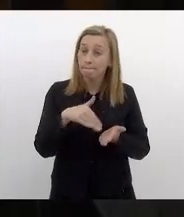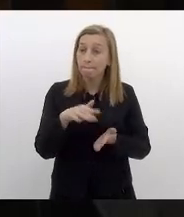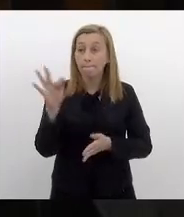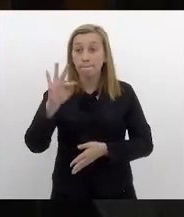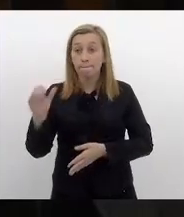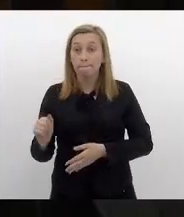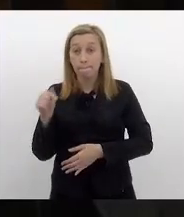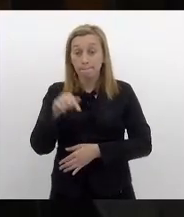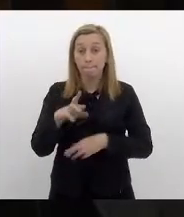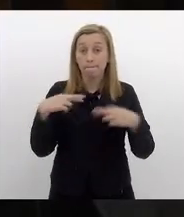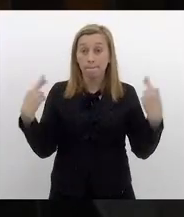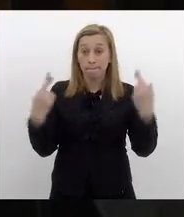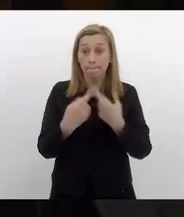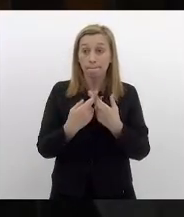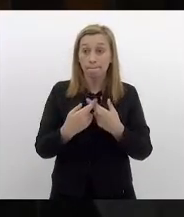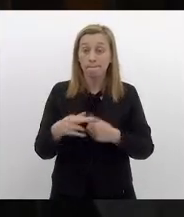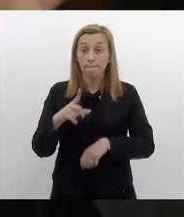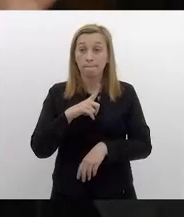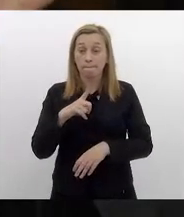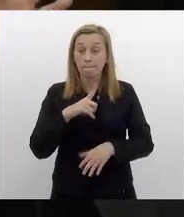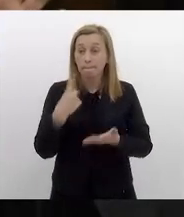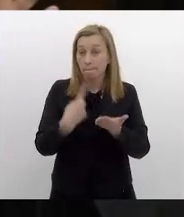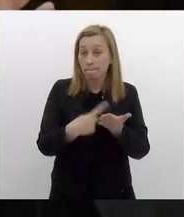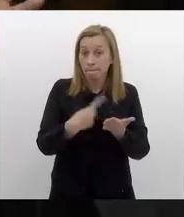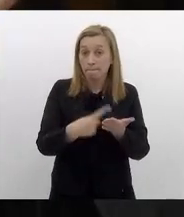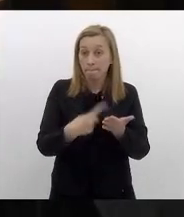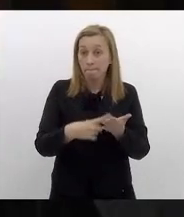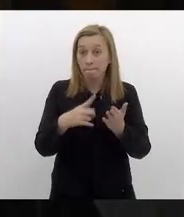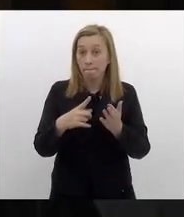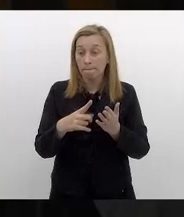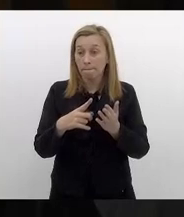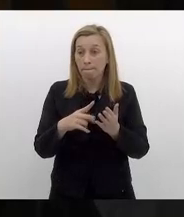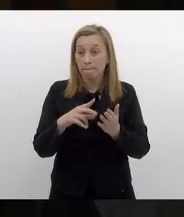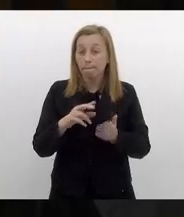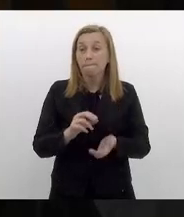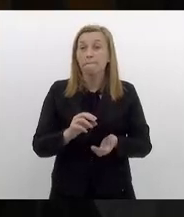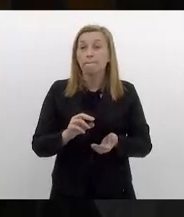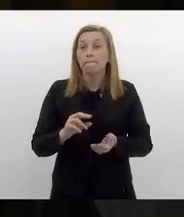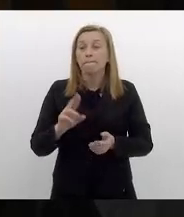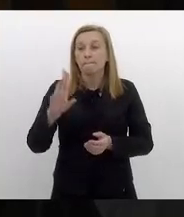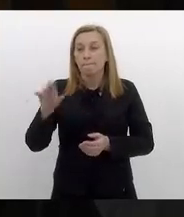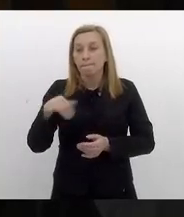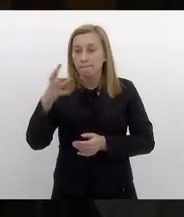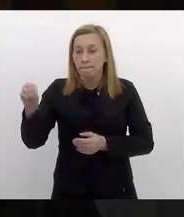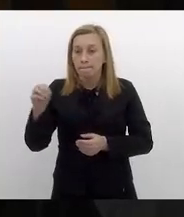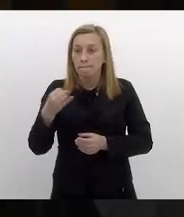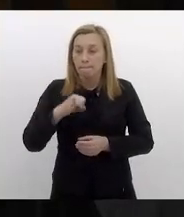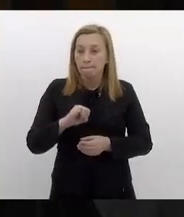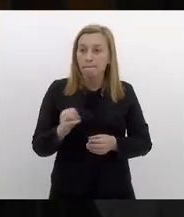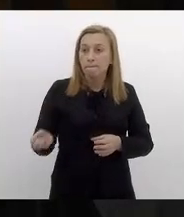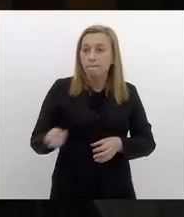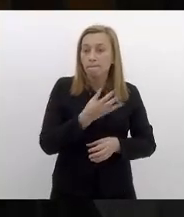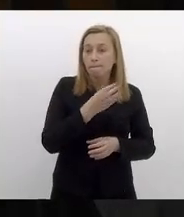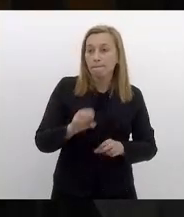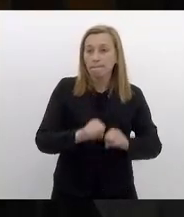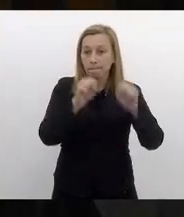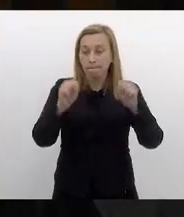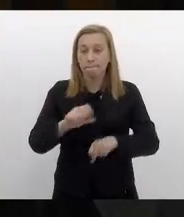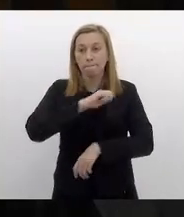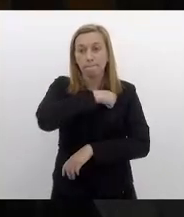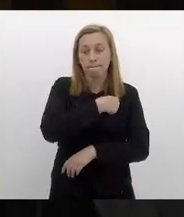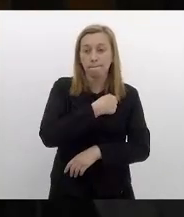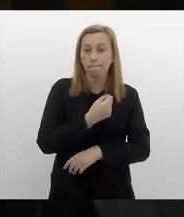aqui na audiência disse que tinha feito um acordo com a União, pelo qual, se o Estado ingressar no novo regime, ele vai ingressar